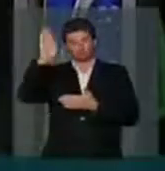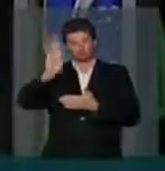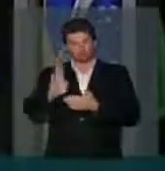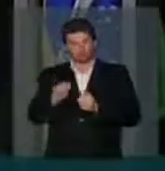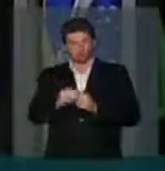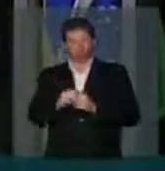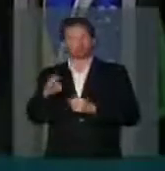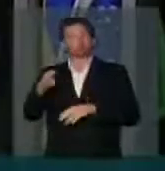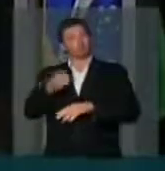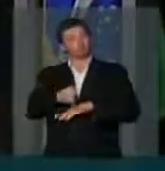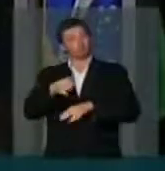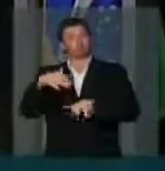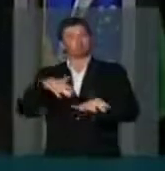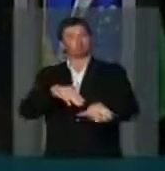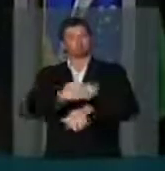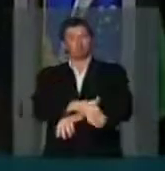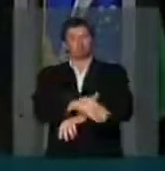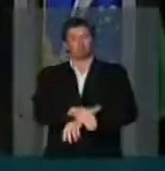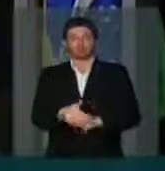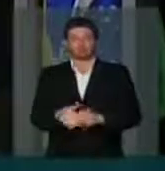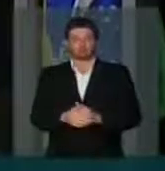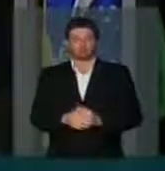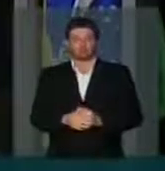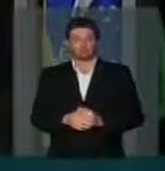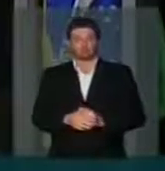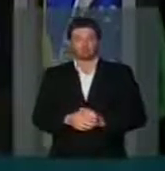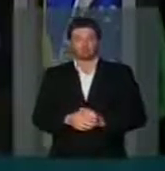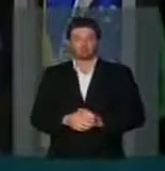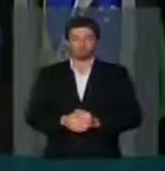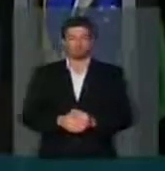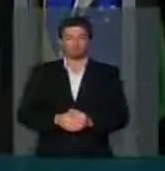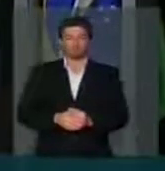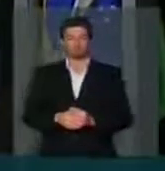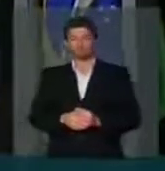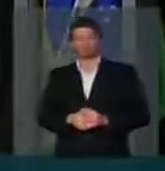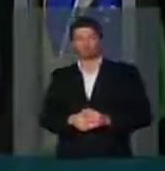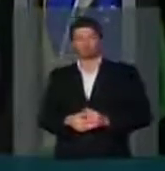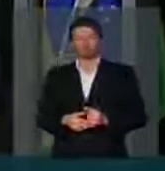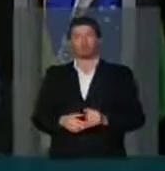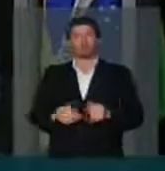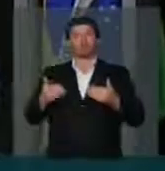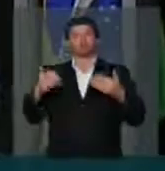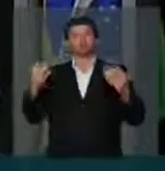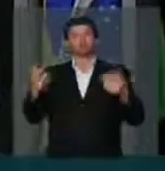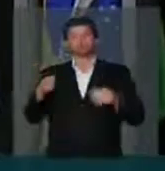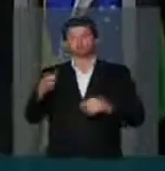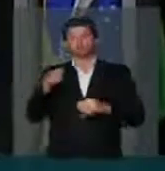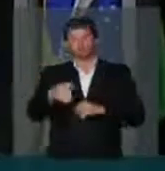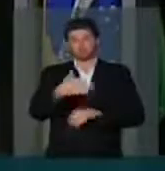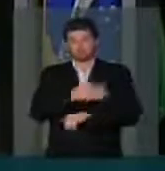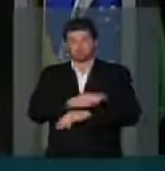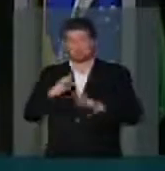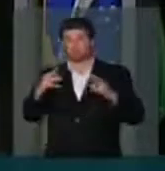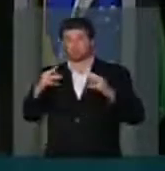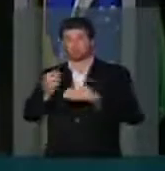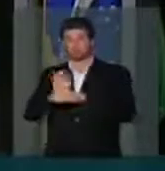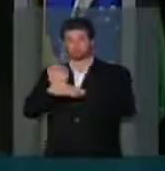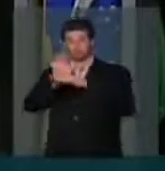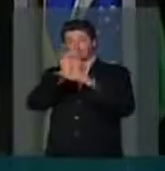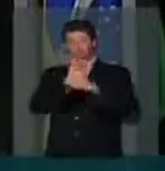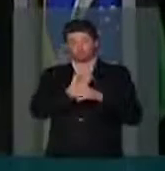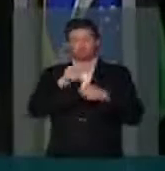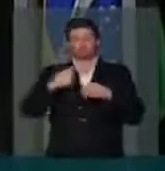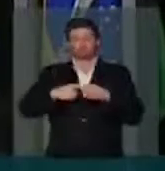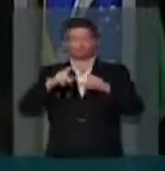ir às ruas. E foram às ruas em todos os estados do Brasil, Distrito